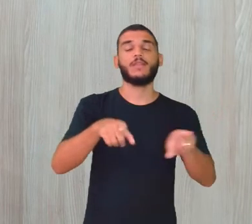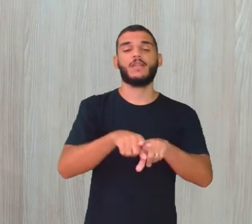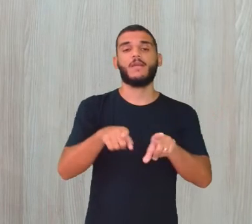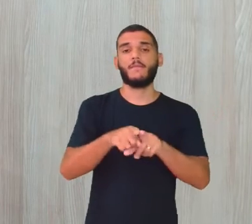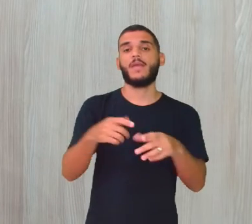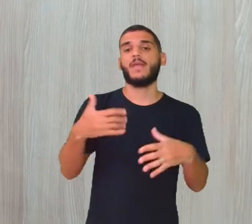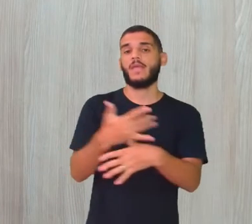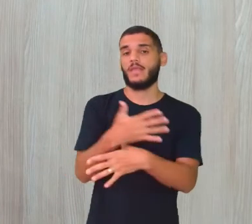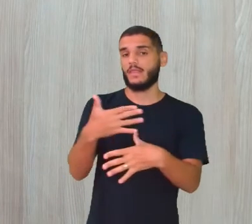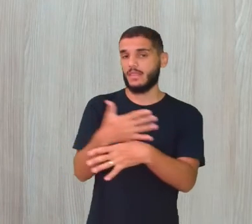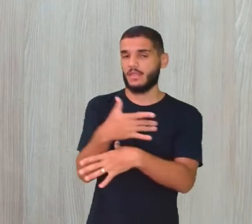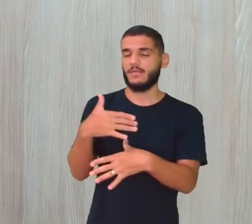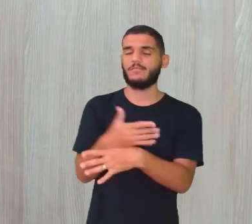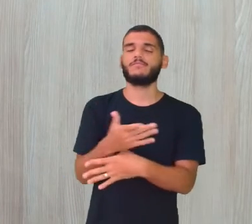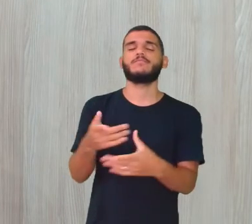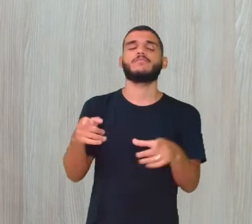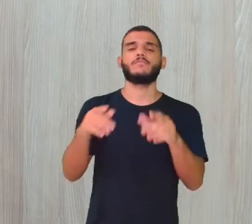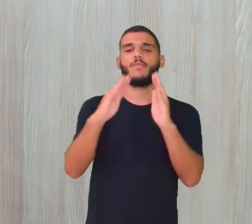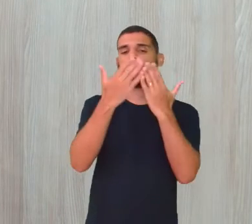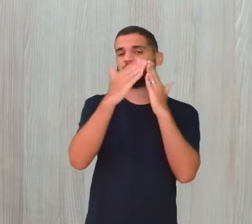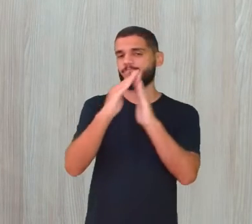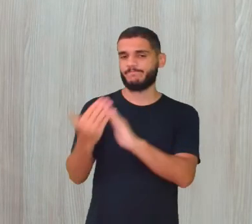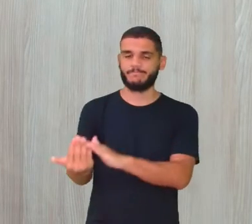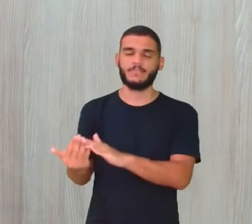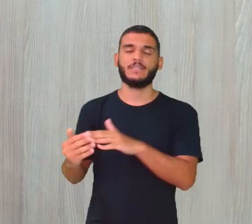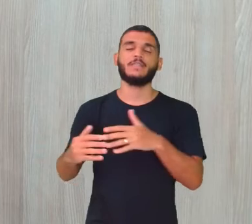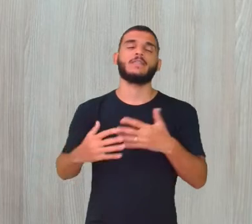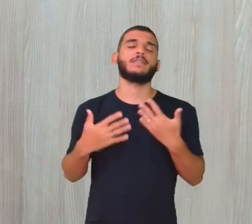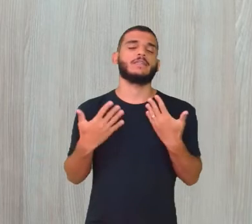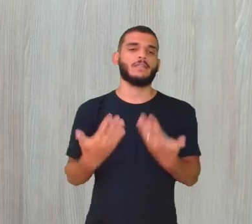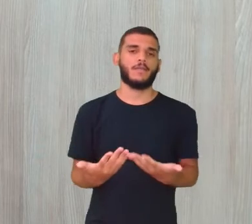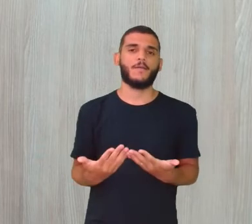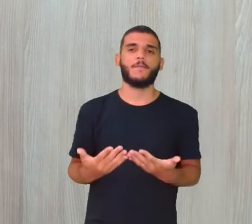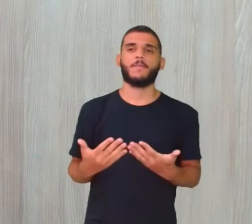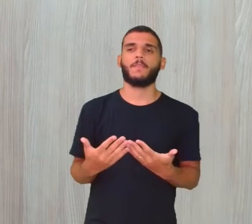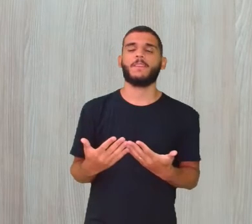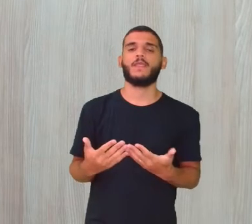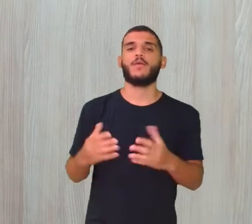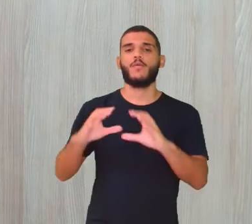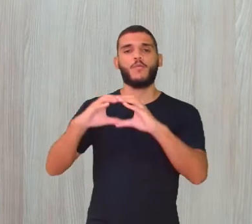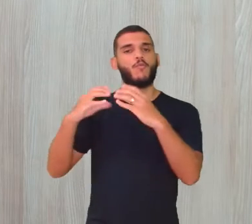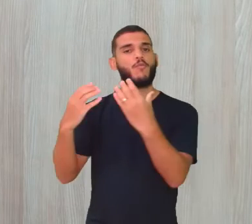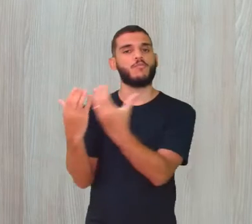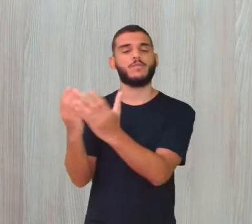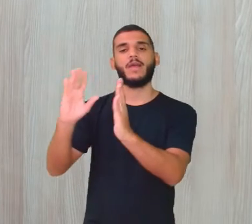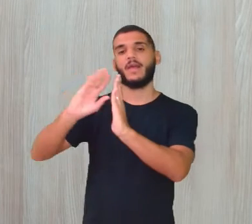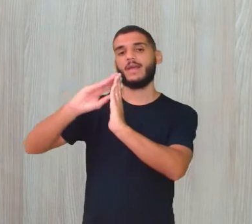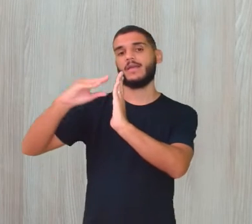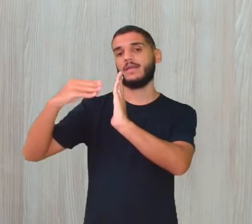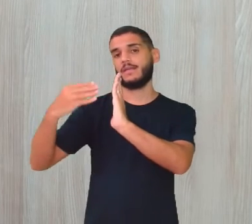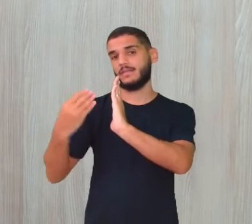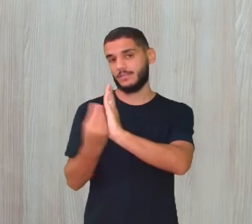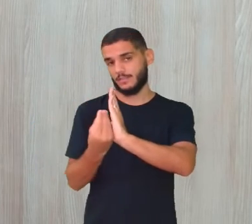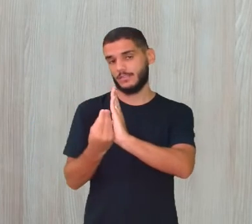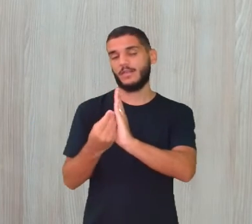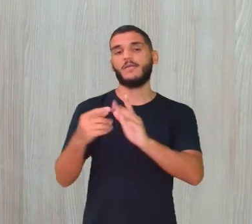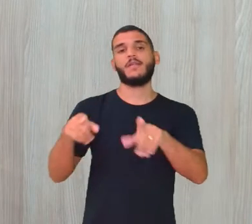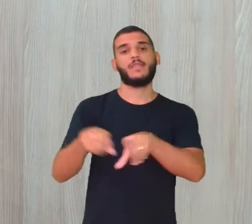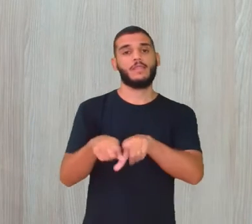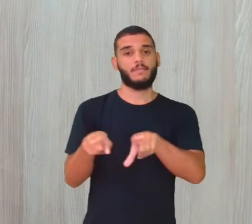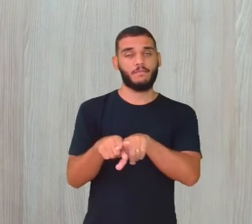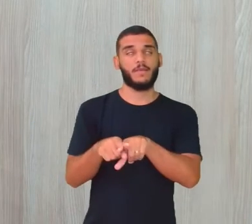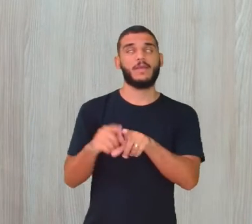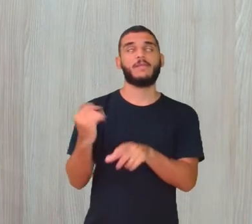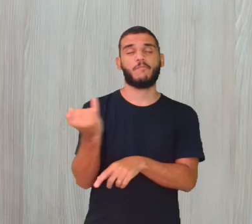né, com a população periférica, as comunidades quilombolas também. Sim. Então, é importante que a gente